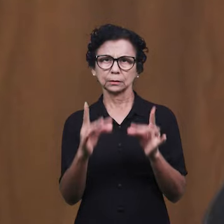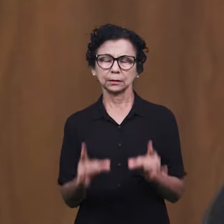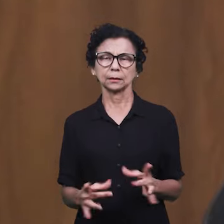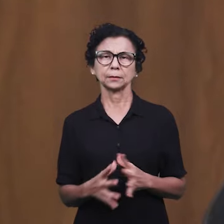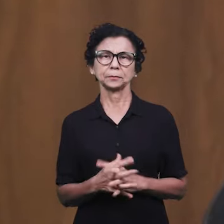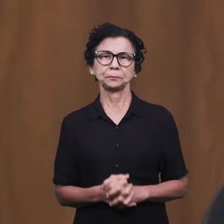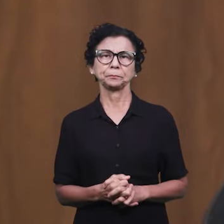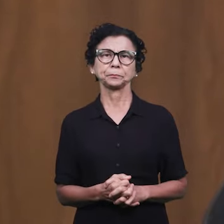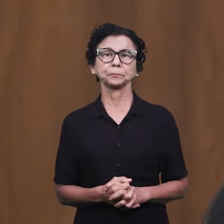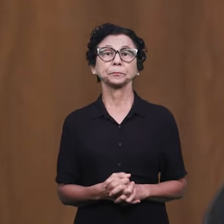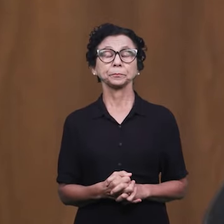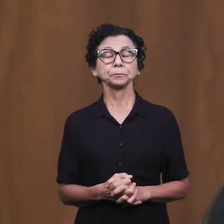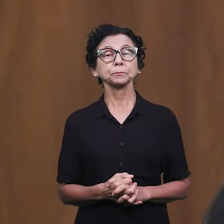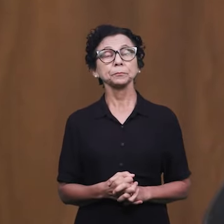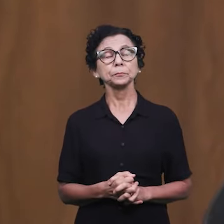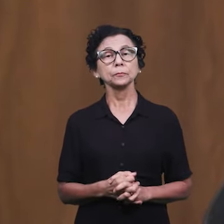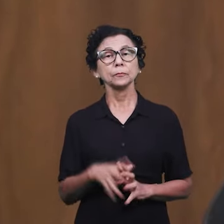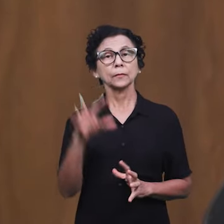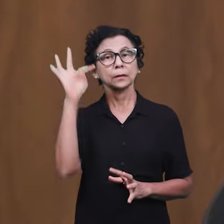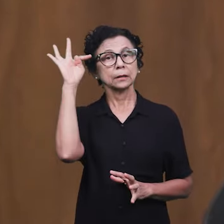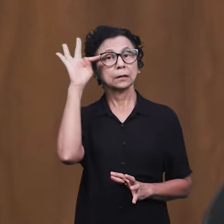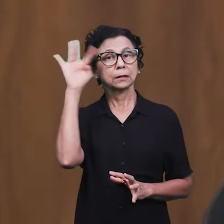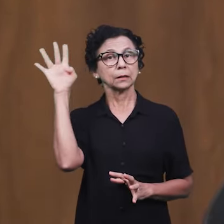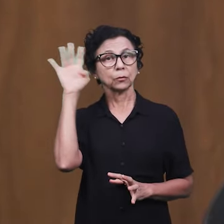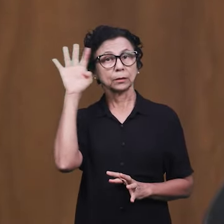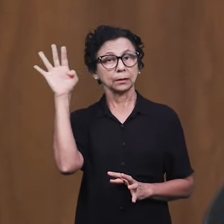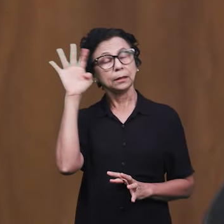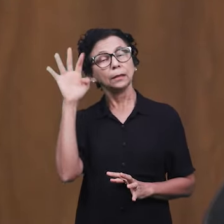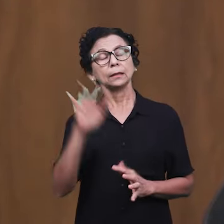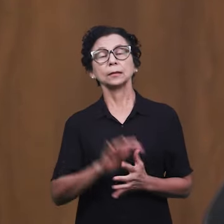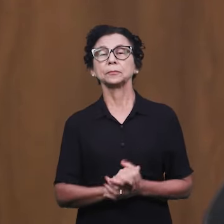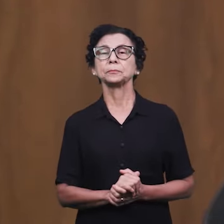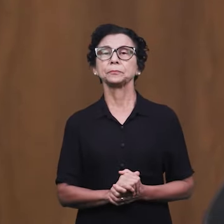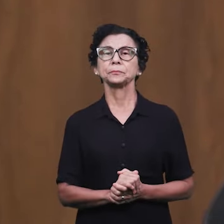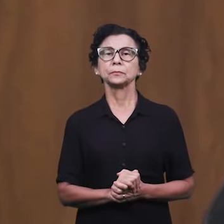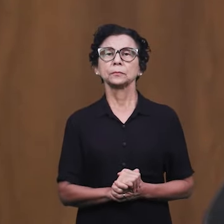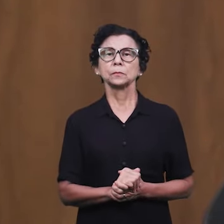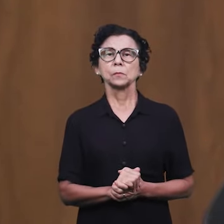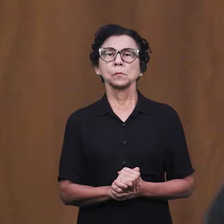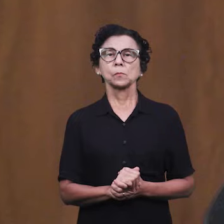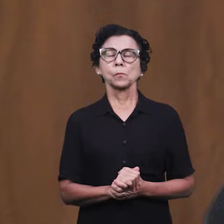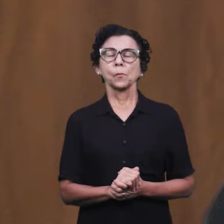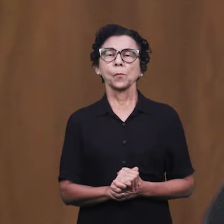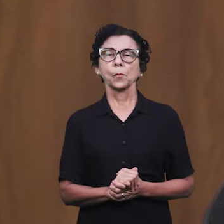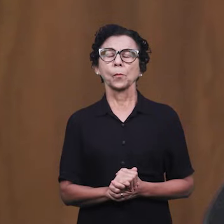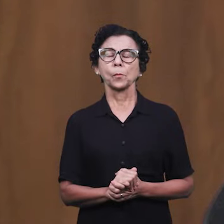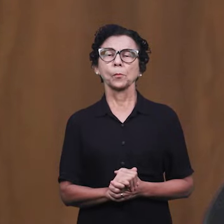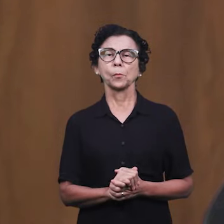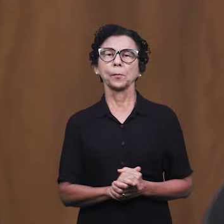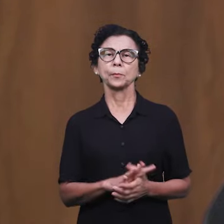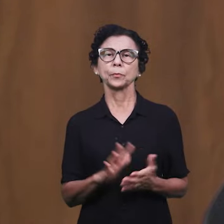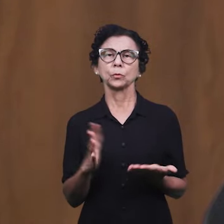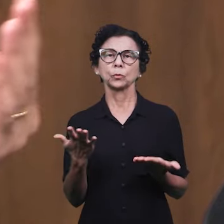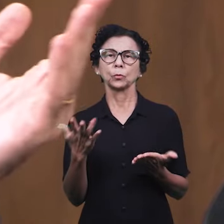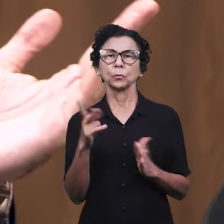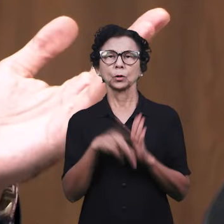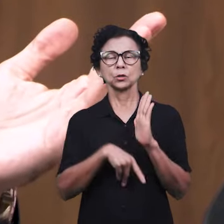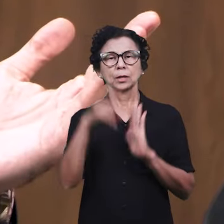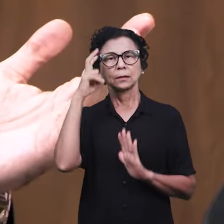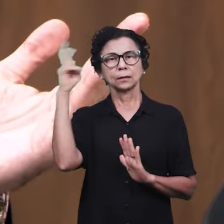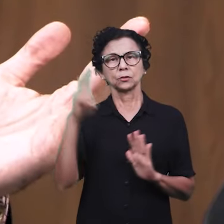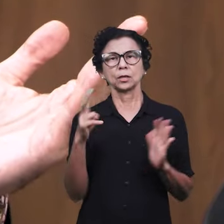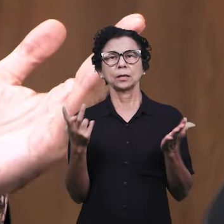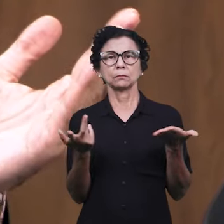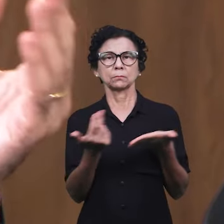do design inteligente ela foi proposta exatamente para fazer um contraponto em relação à teoria da